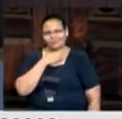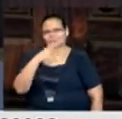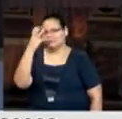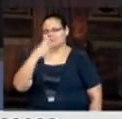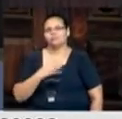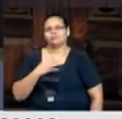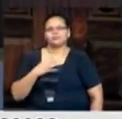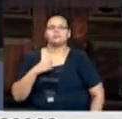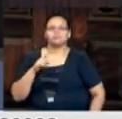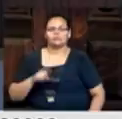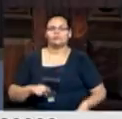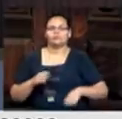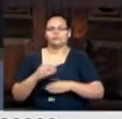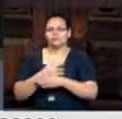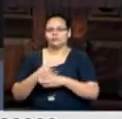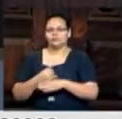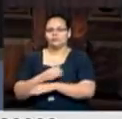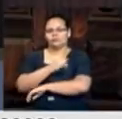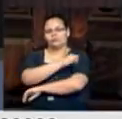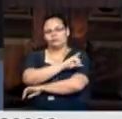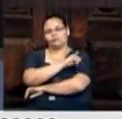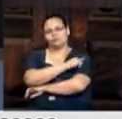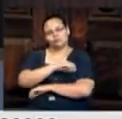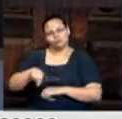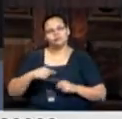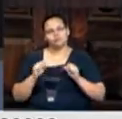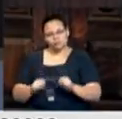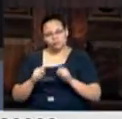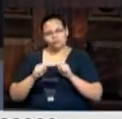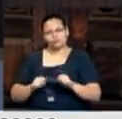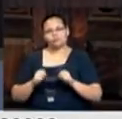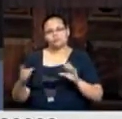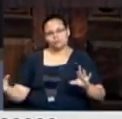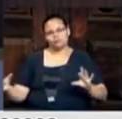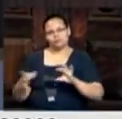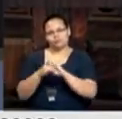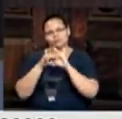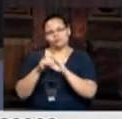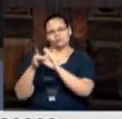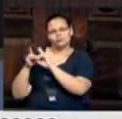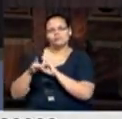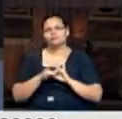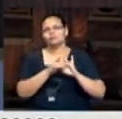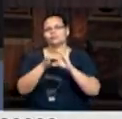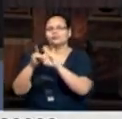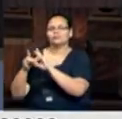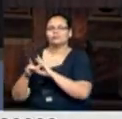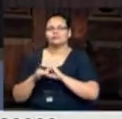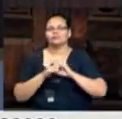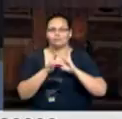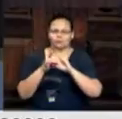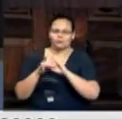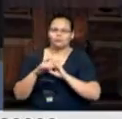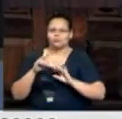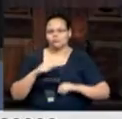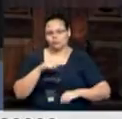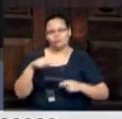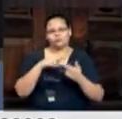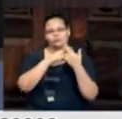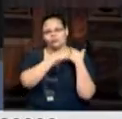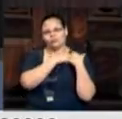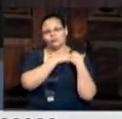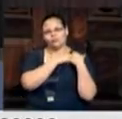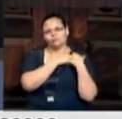também enfrenta a cidade do Rio de Janeiro, que nós possamos estar unidos por pautas comuns. Essa é a nossa